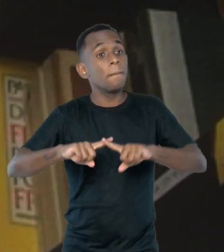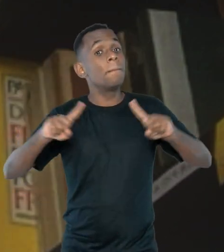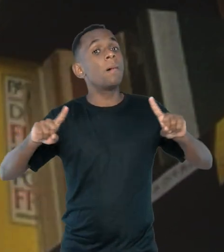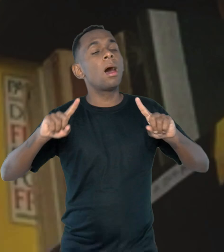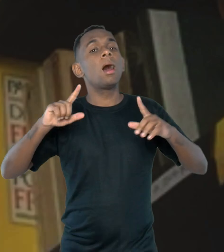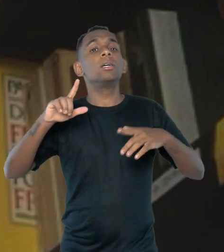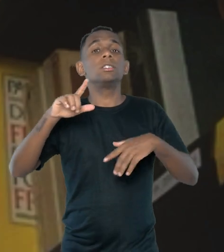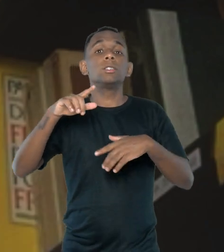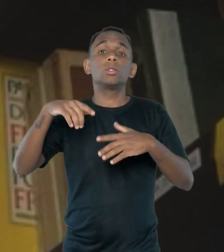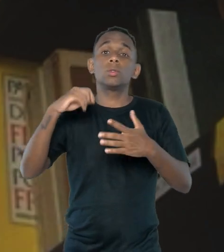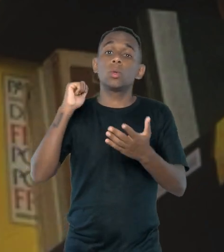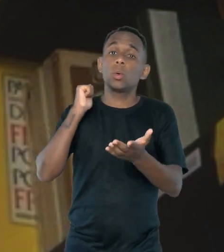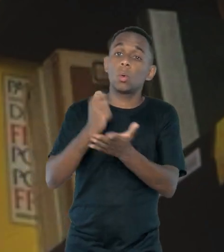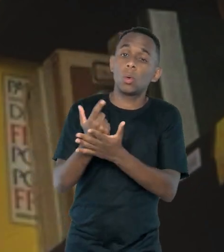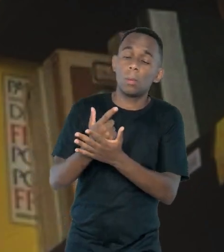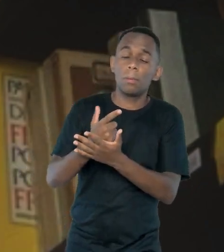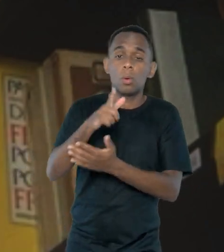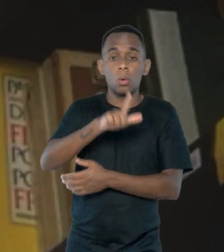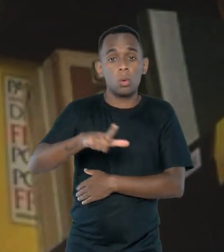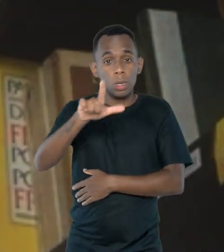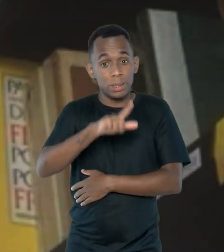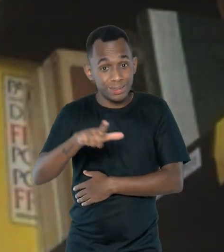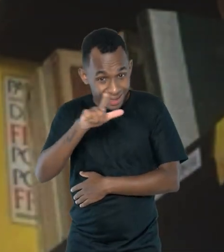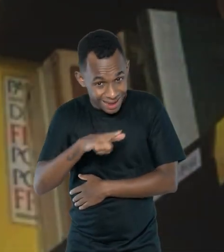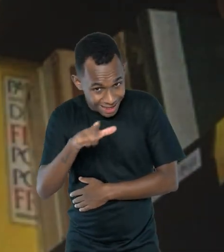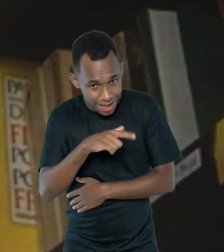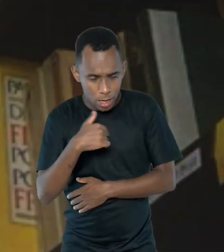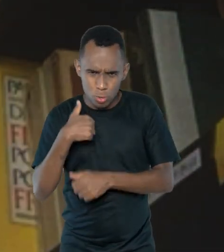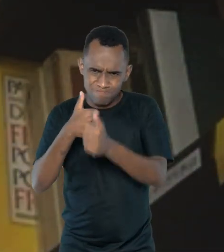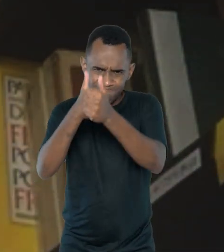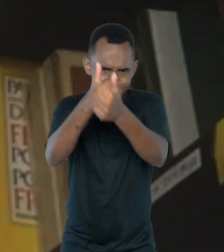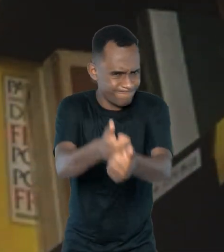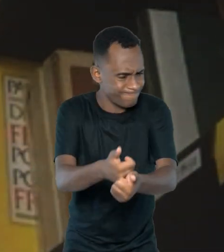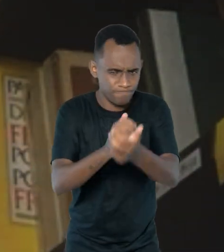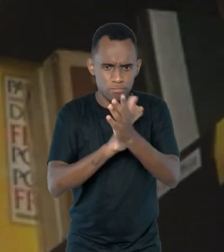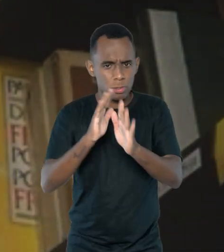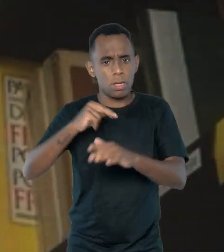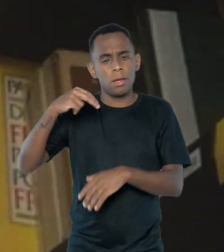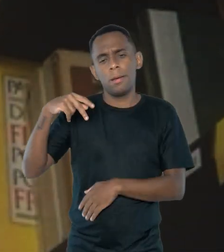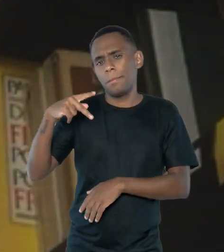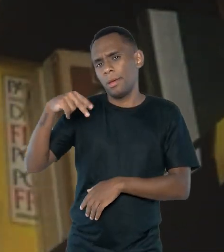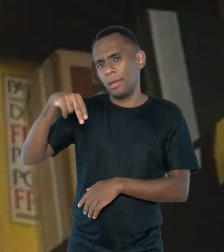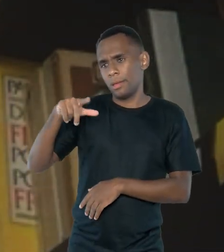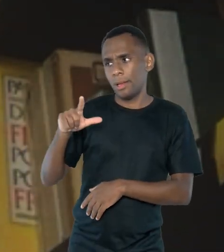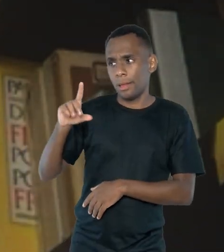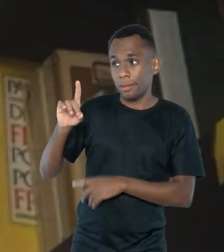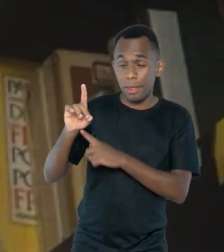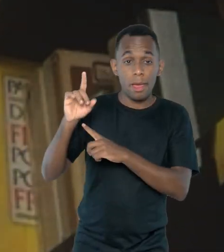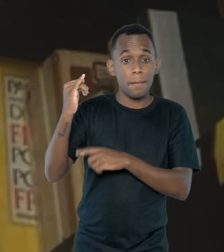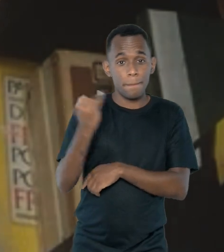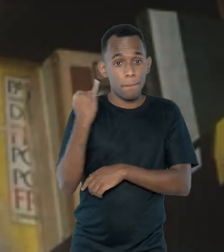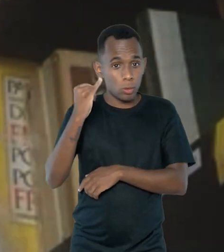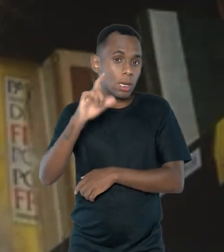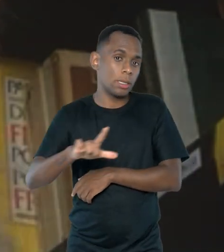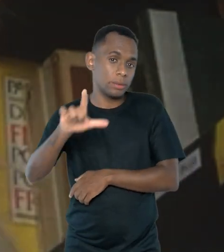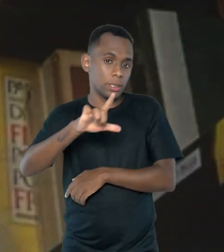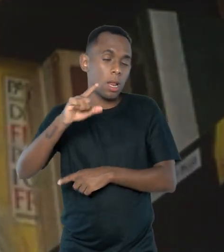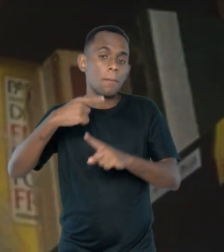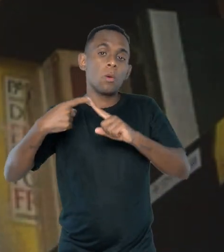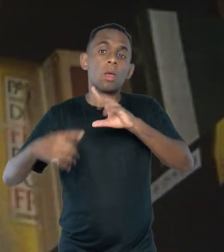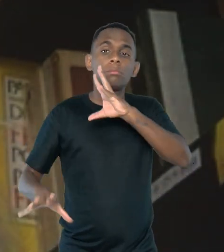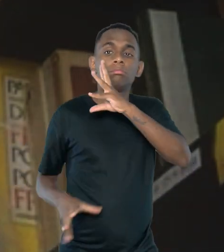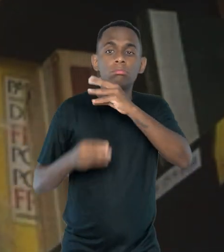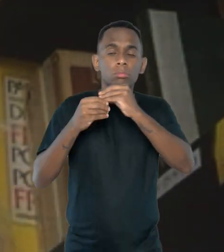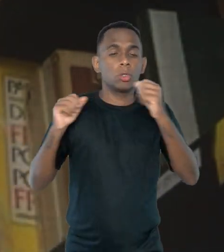dos literários, eu não acompanho muito, porque o PNLD literário também é fundamental, porque ele